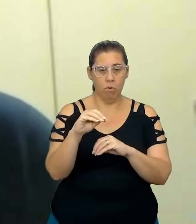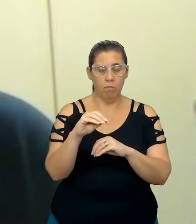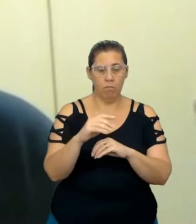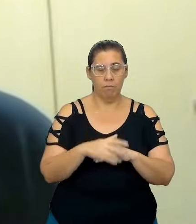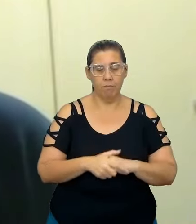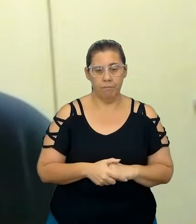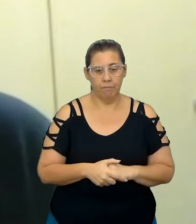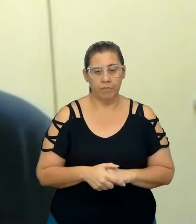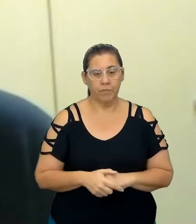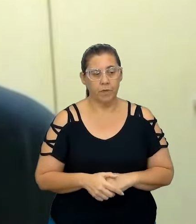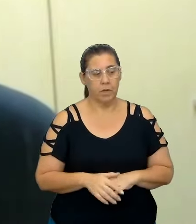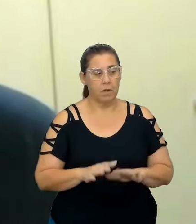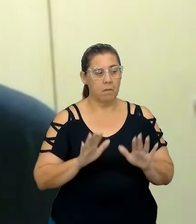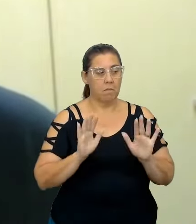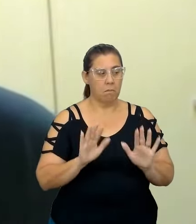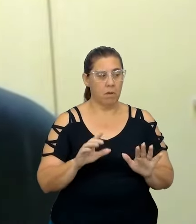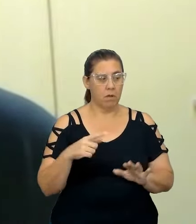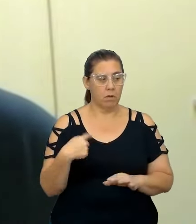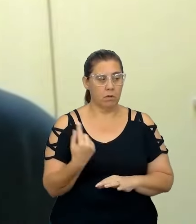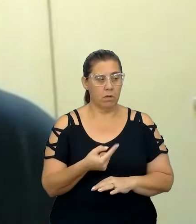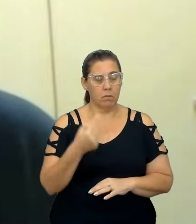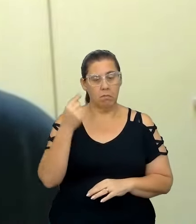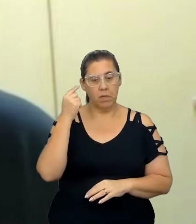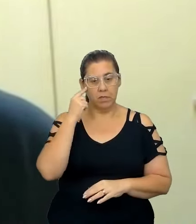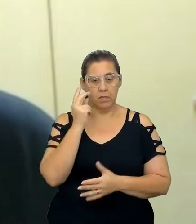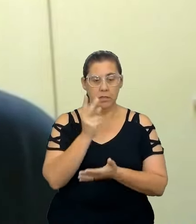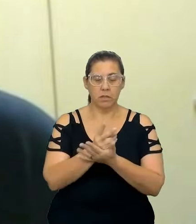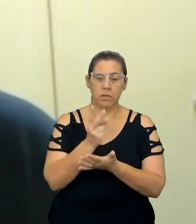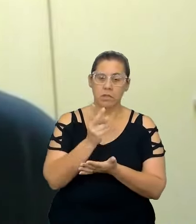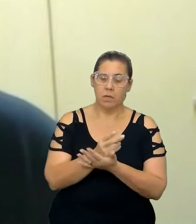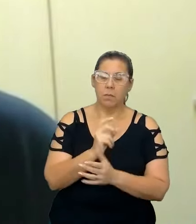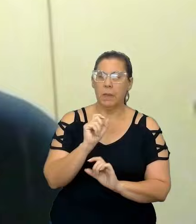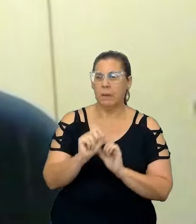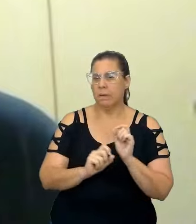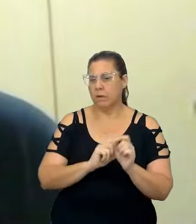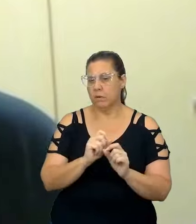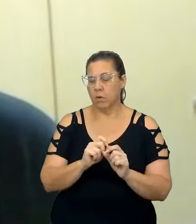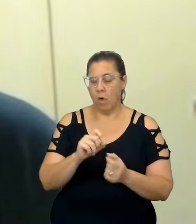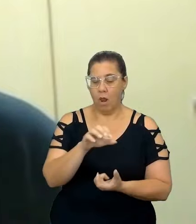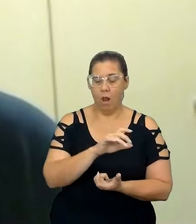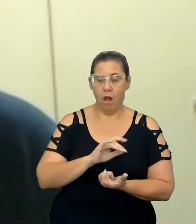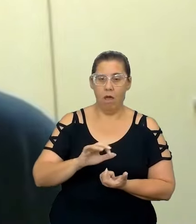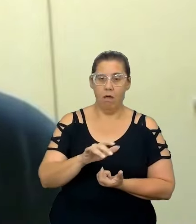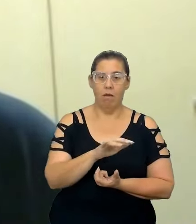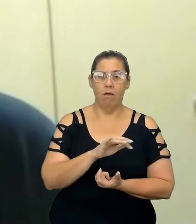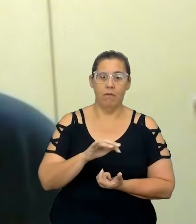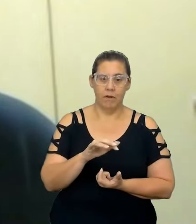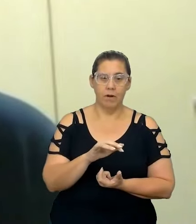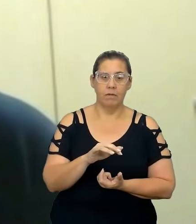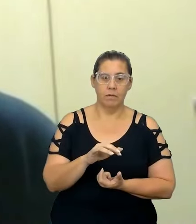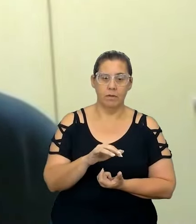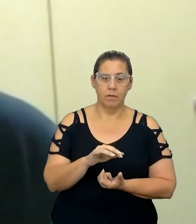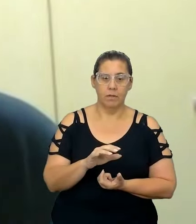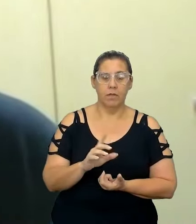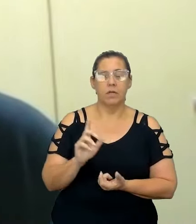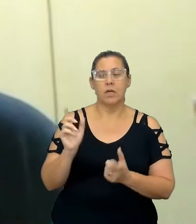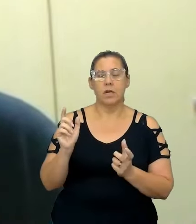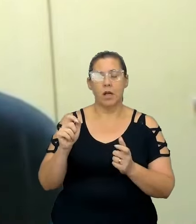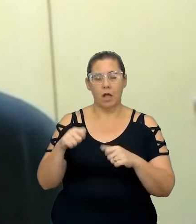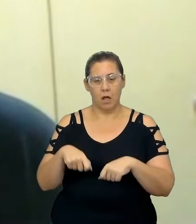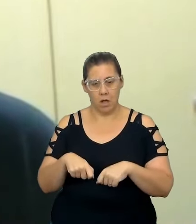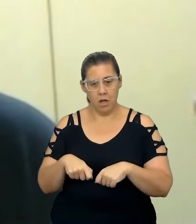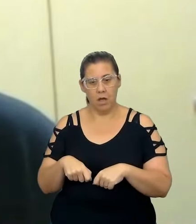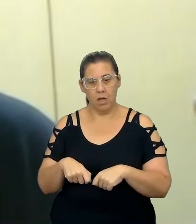multimodal, mas nós levamos em consideração sempre o quê? Letramento e a capacidade